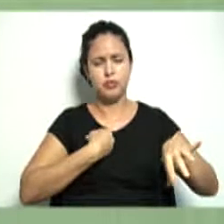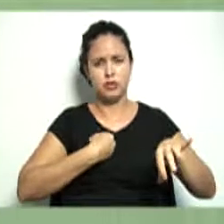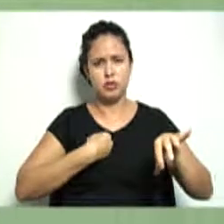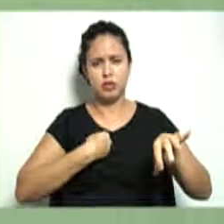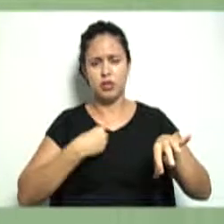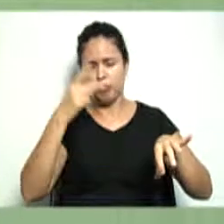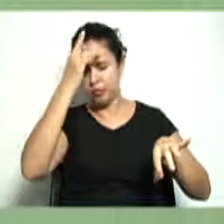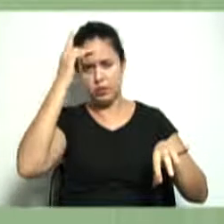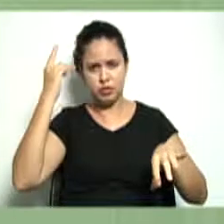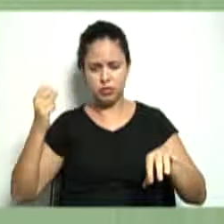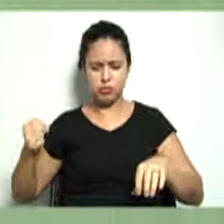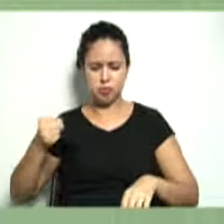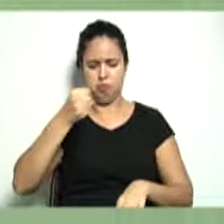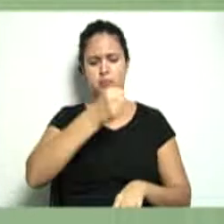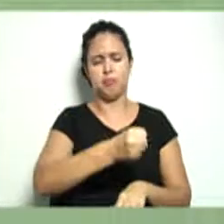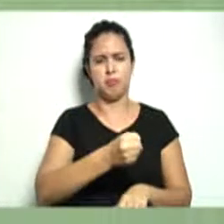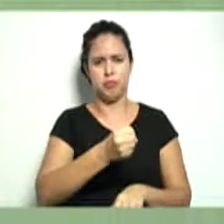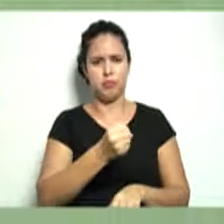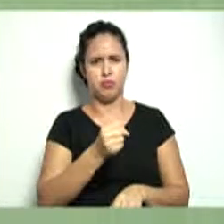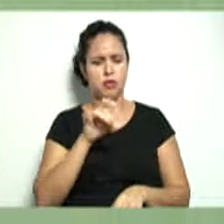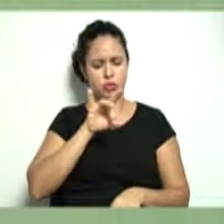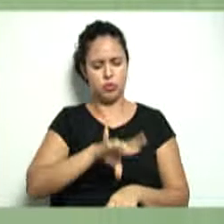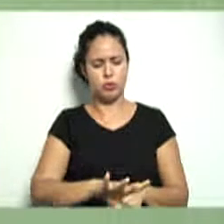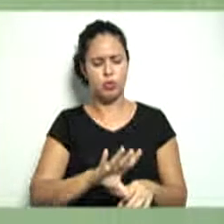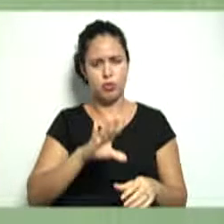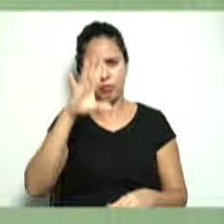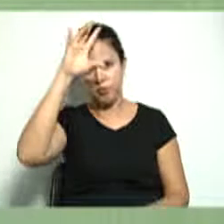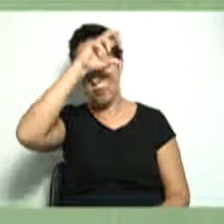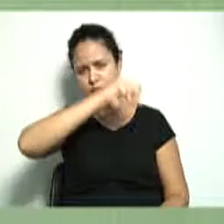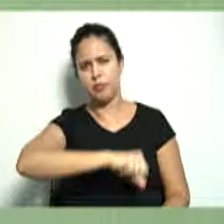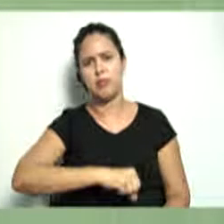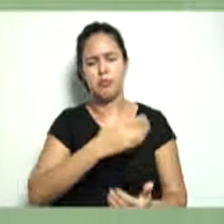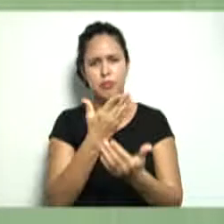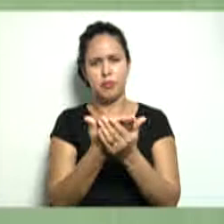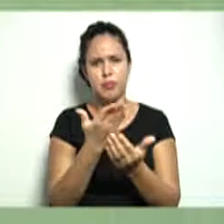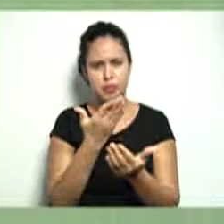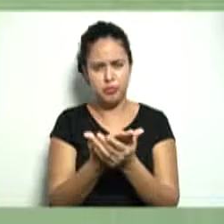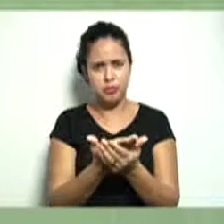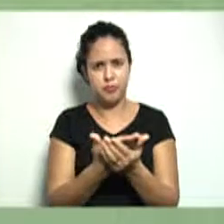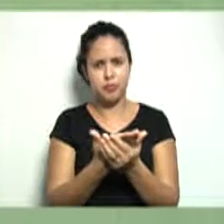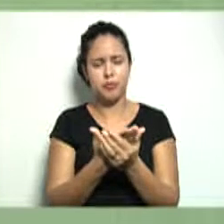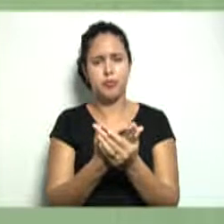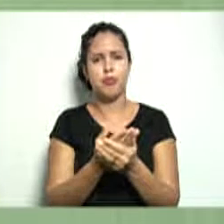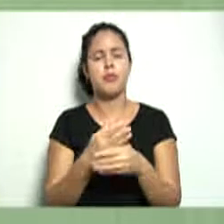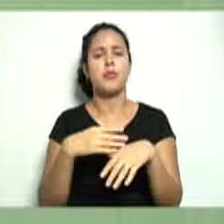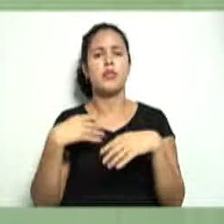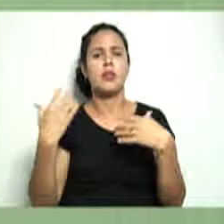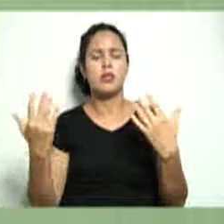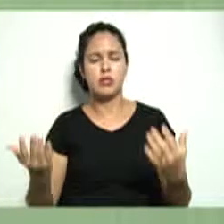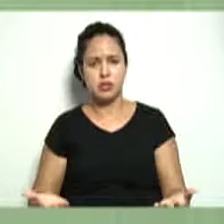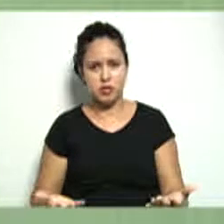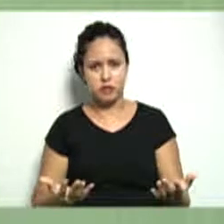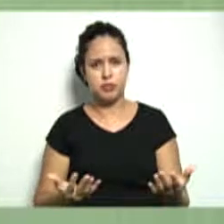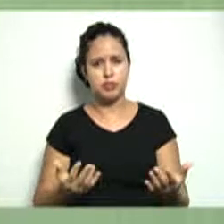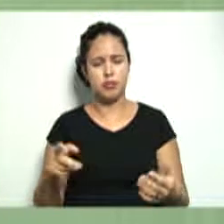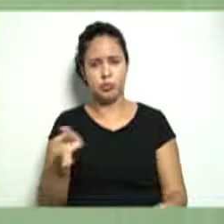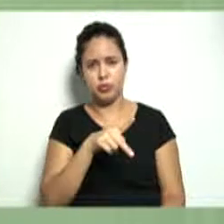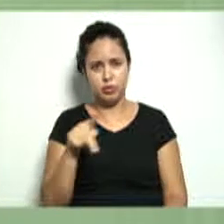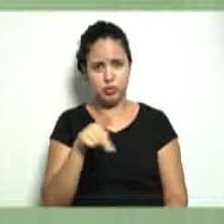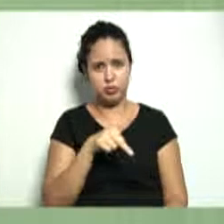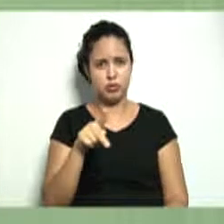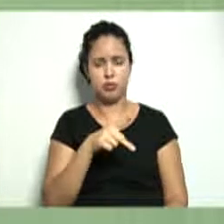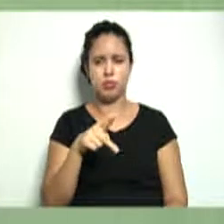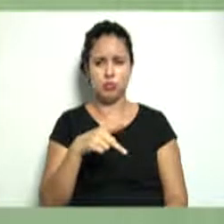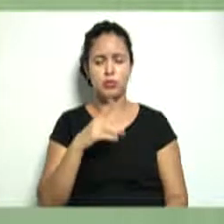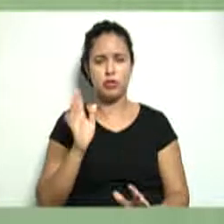as pessoas vão somente para aprender, né? É justamente a questão aqui que o professor Oliane